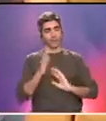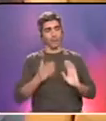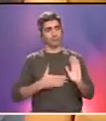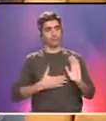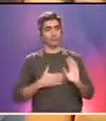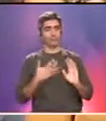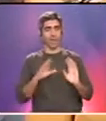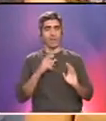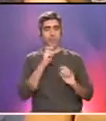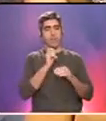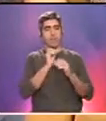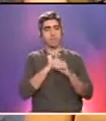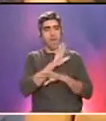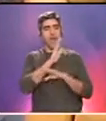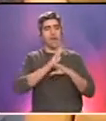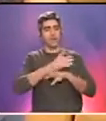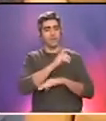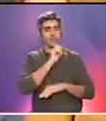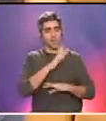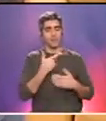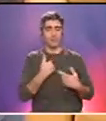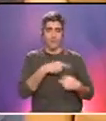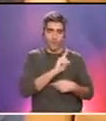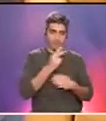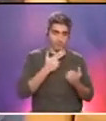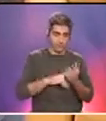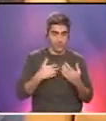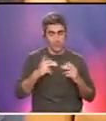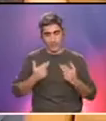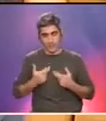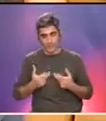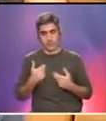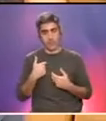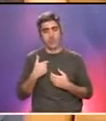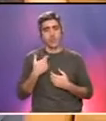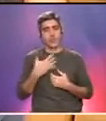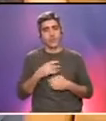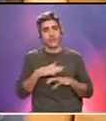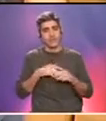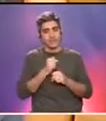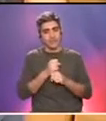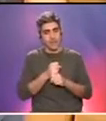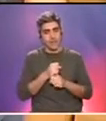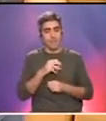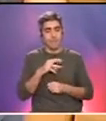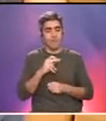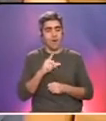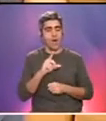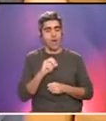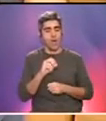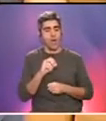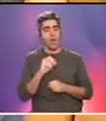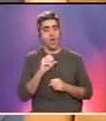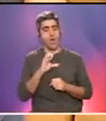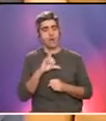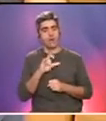Para o mar. Ora, muito bem, não vamos para o mar, vamos ficar em terra. Eu particularmente gosto muito de fazer este trabalho em nome da Malo Clinic, que é